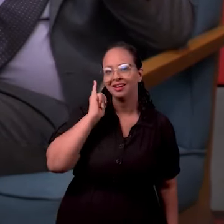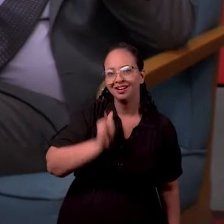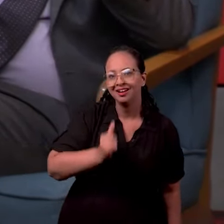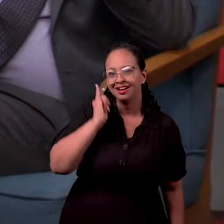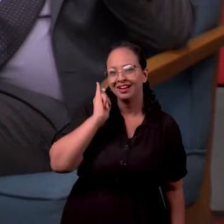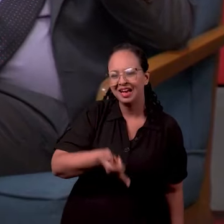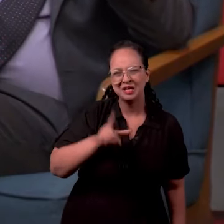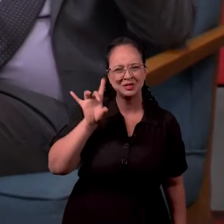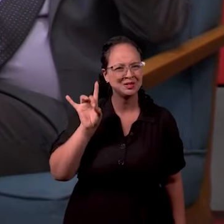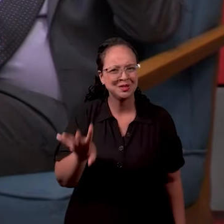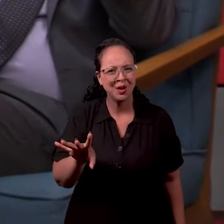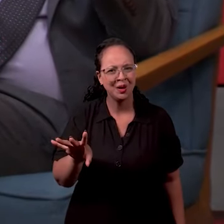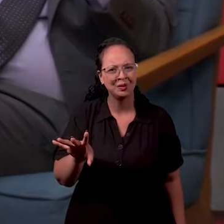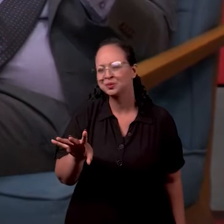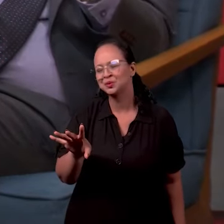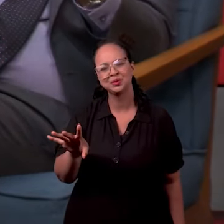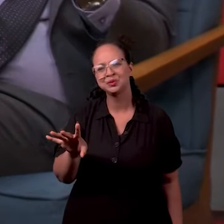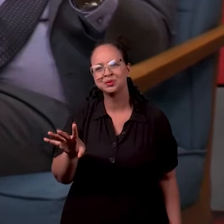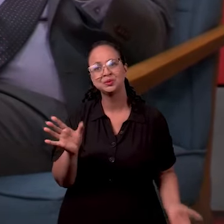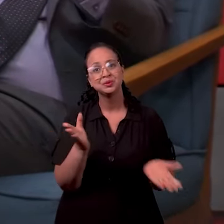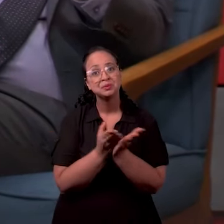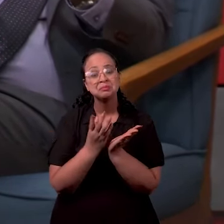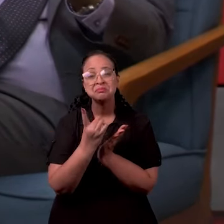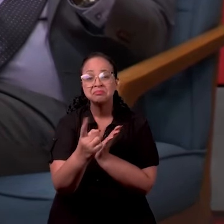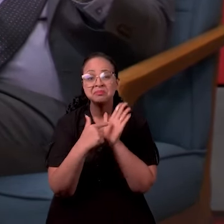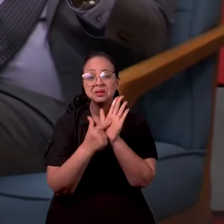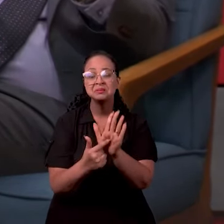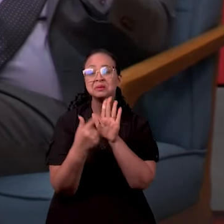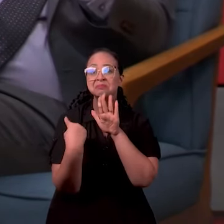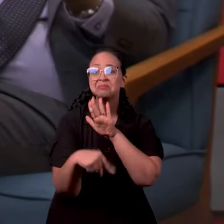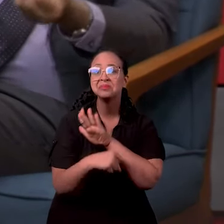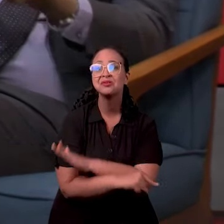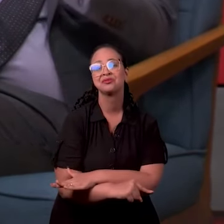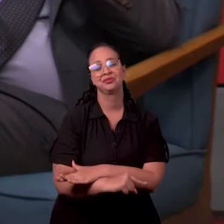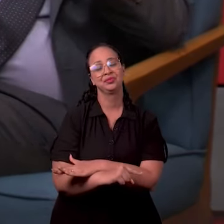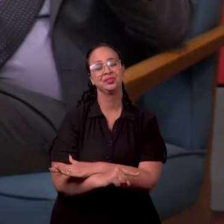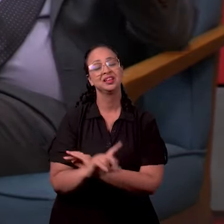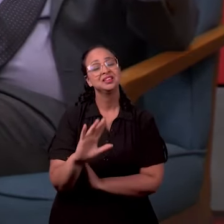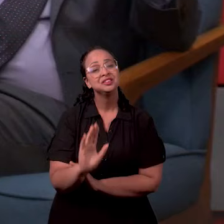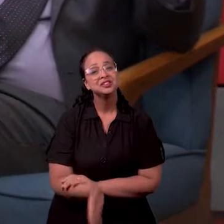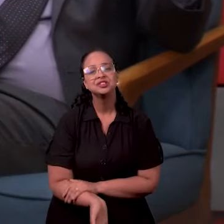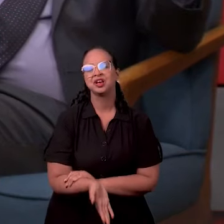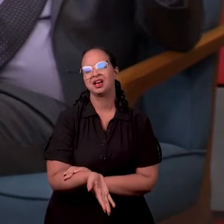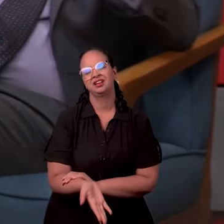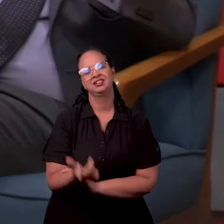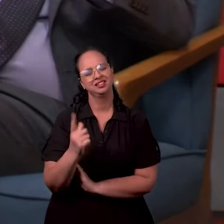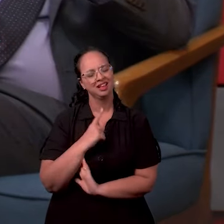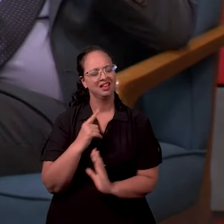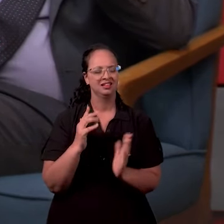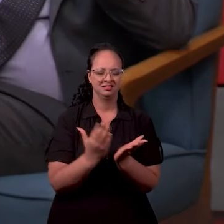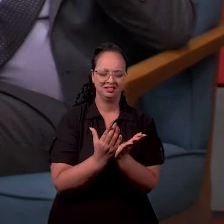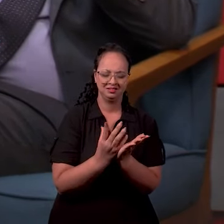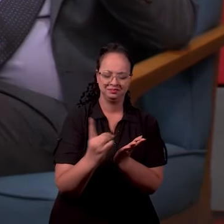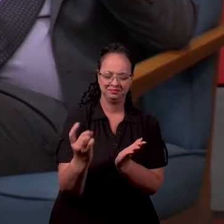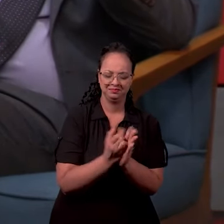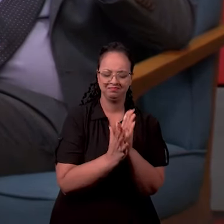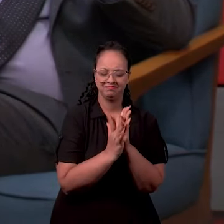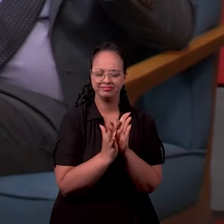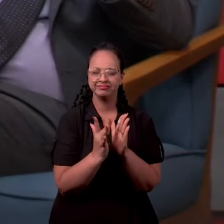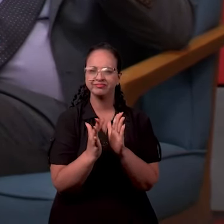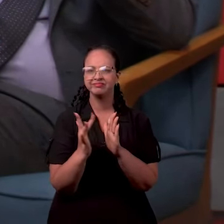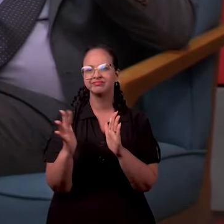narrativa, é uma condição bíblica profunda e maravilhosa, como já falamos, que vem em toda a palavra e